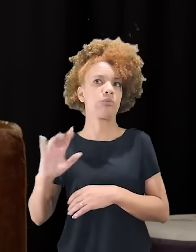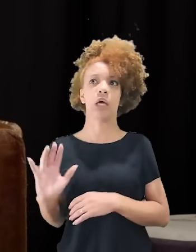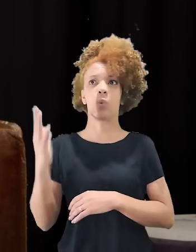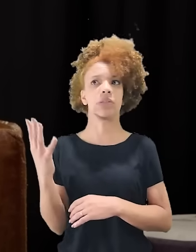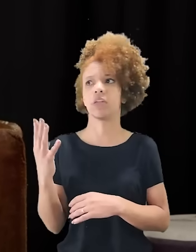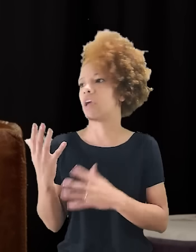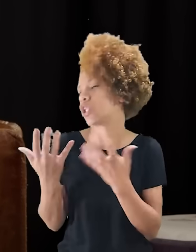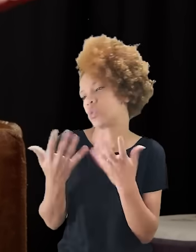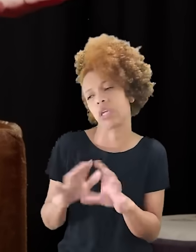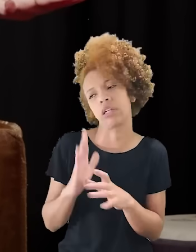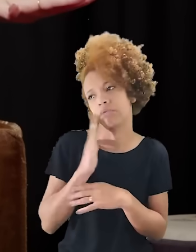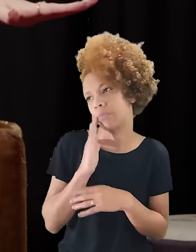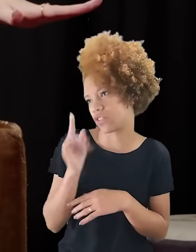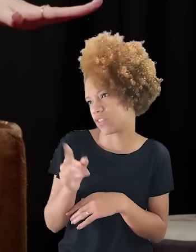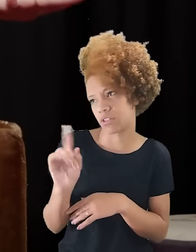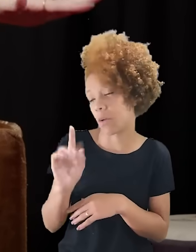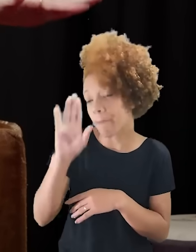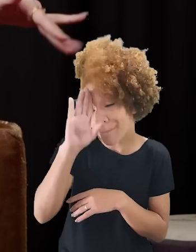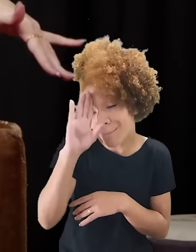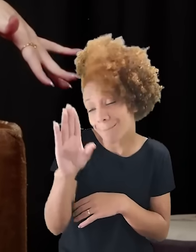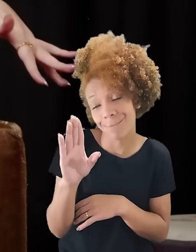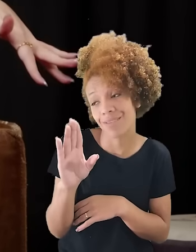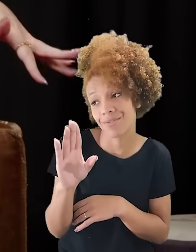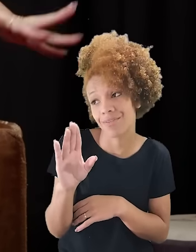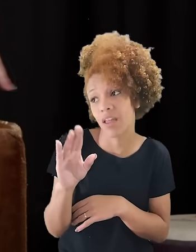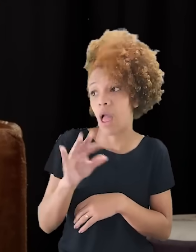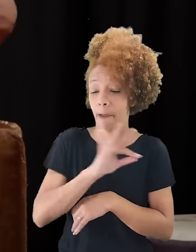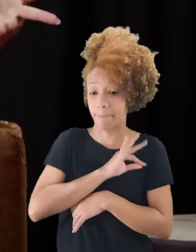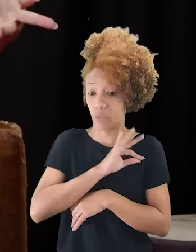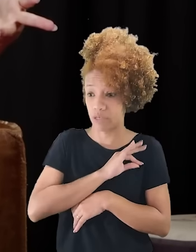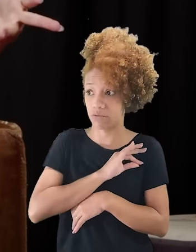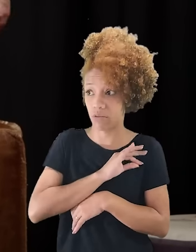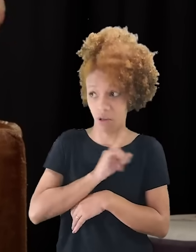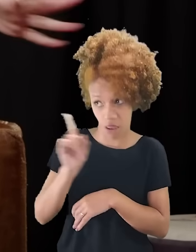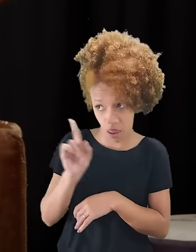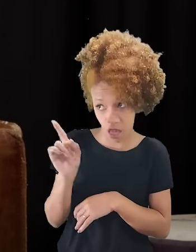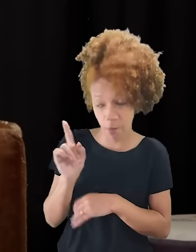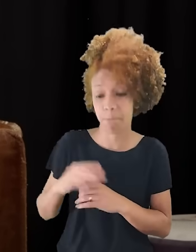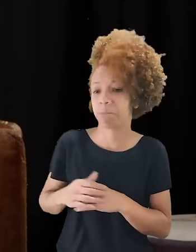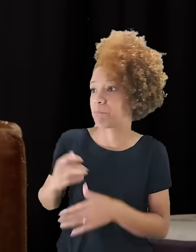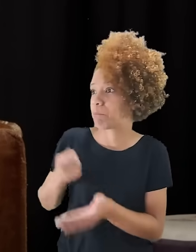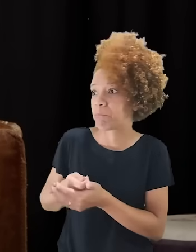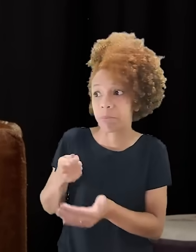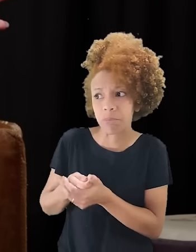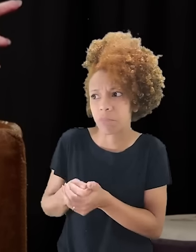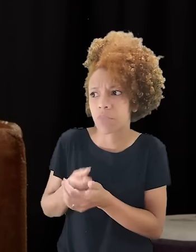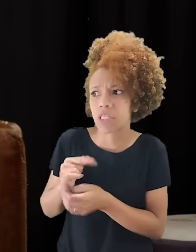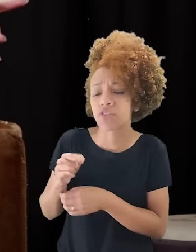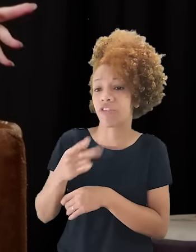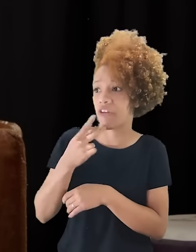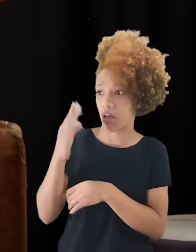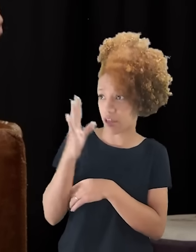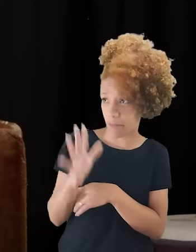já tá acontecendo isso eles não querem saber de você principalmente que eles a polícia lá né é muito rigorosa